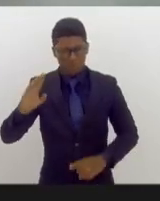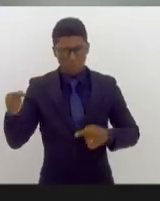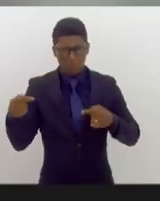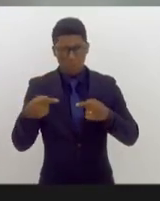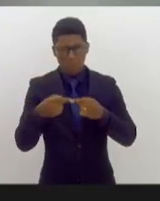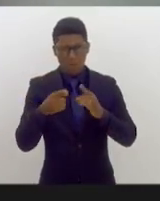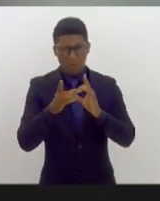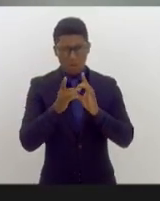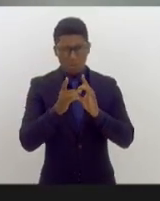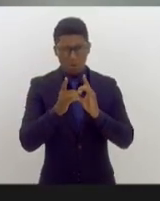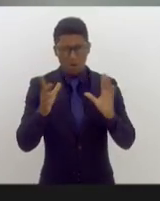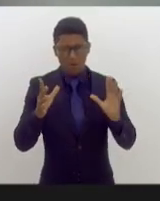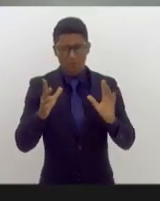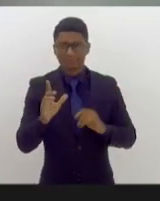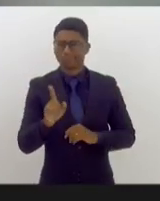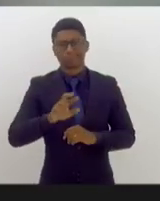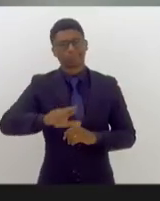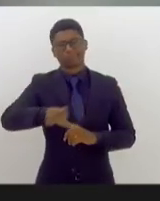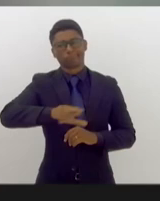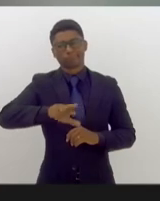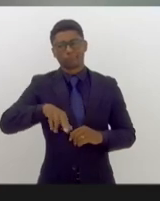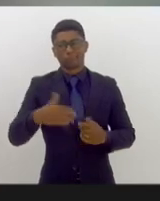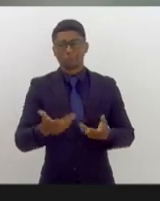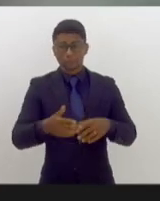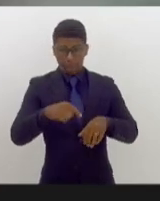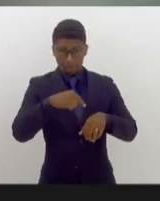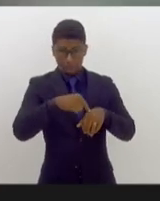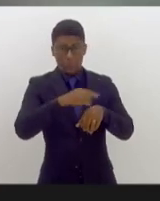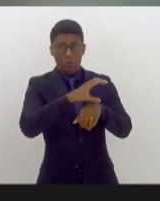princípio constitucional, e, enfim, é bastante